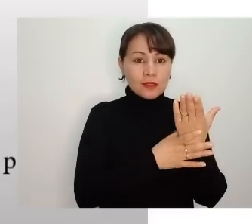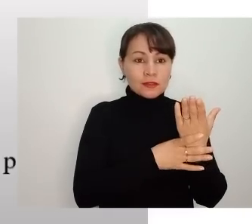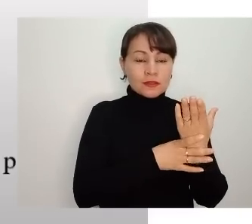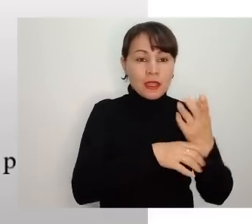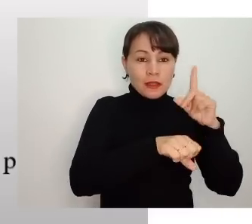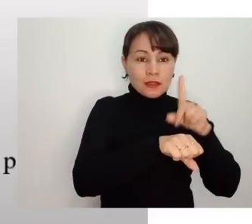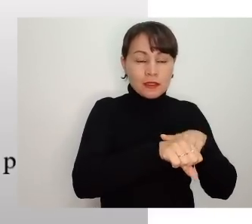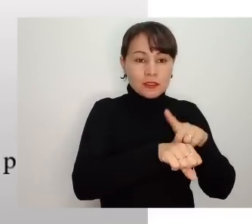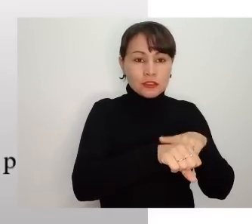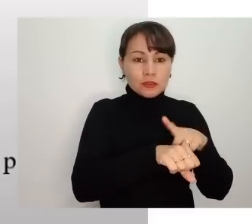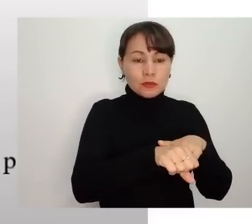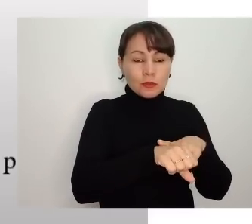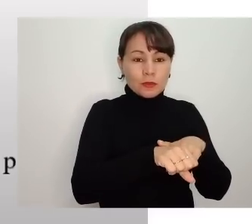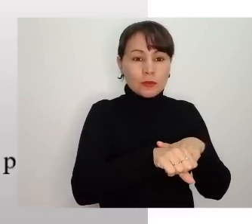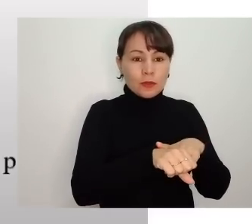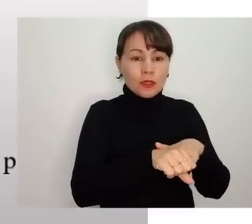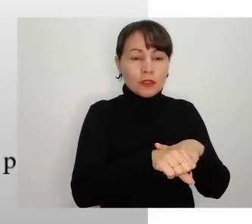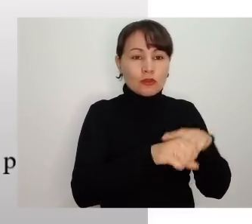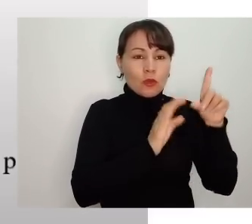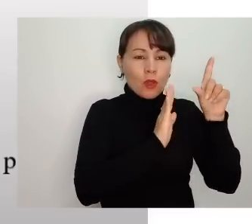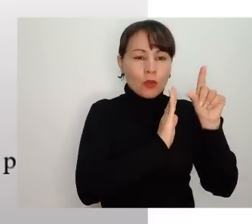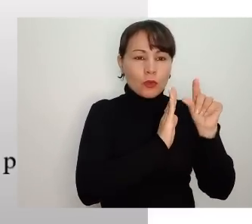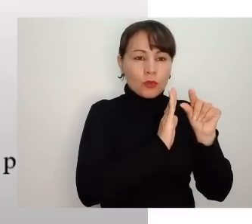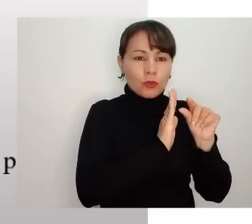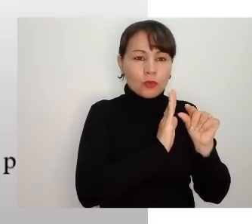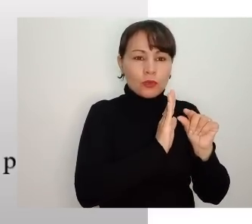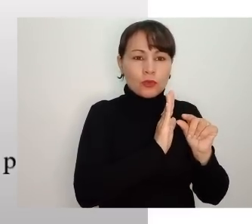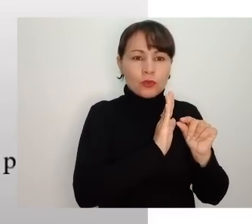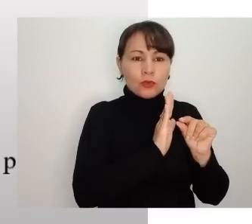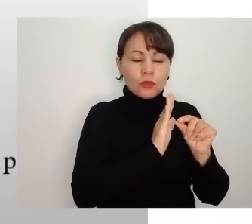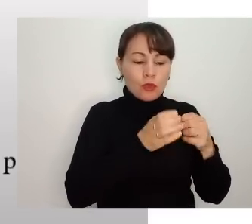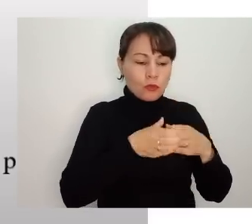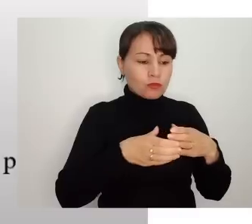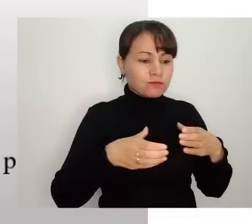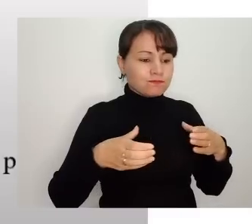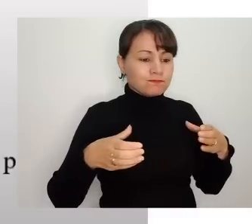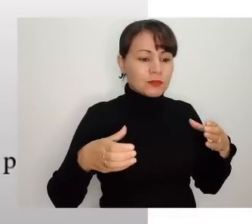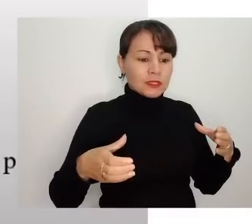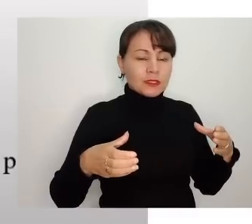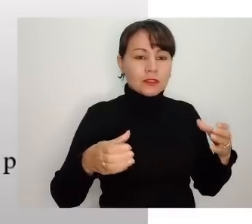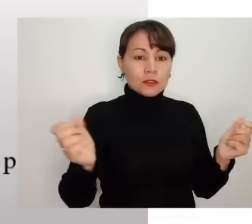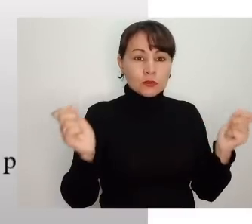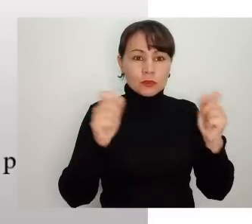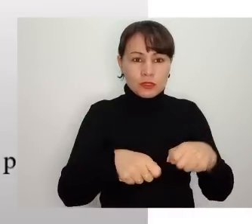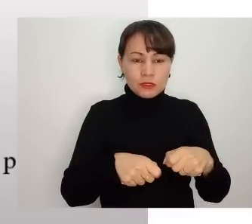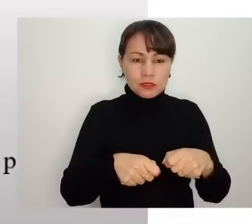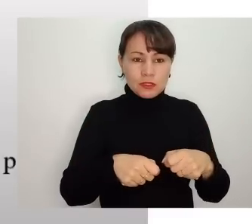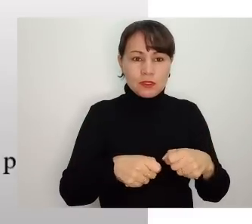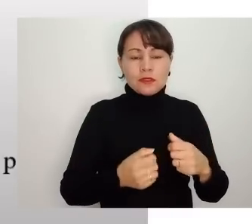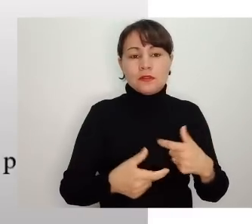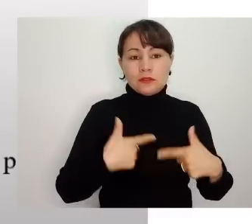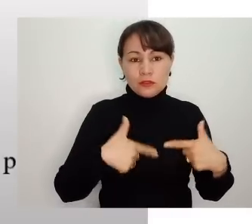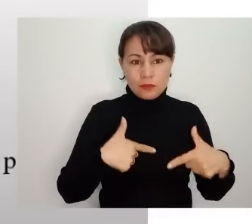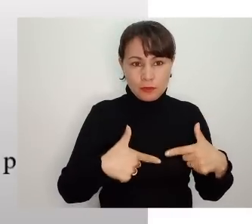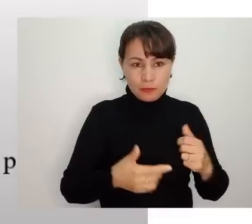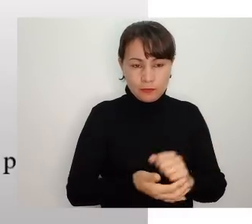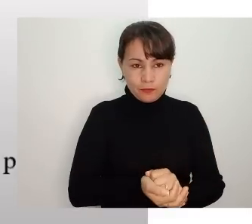ocorre, neste momento, uma redução da amplitude dos potenciais de